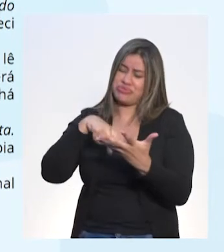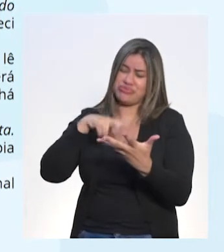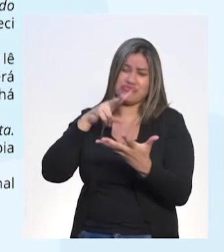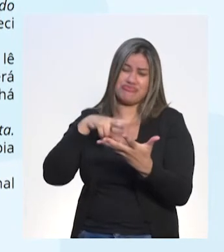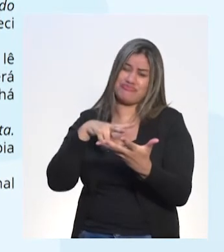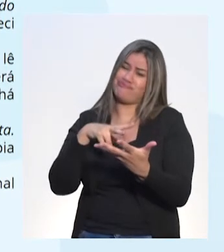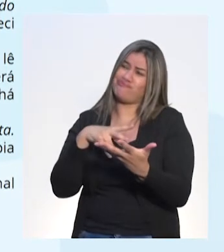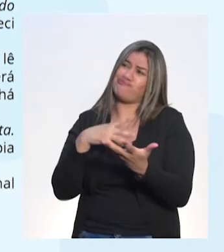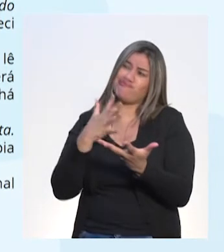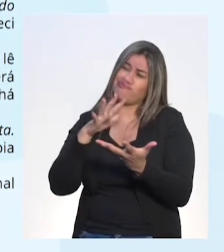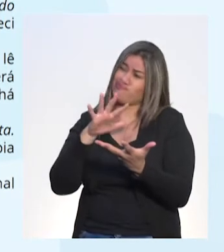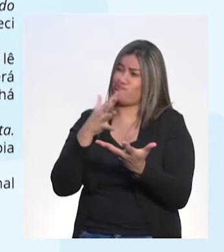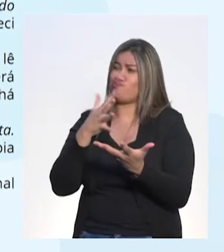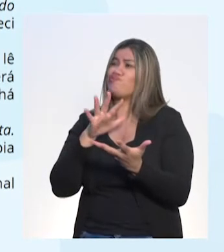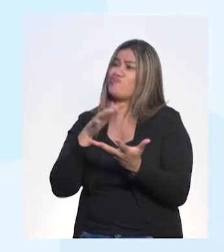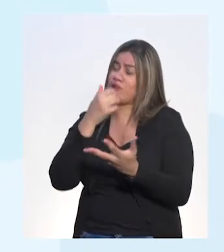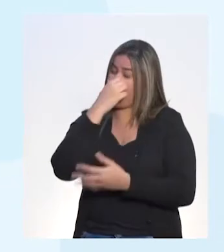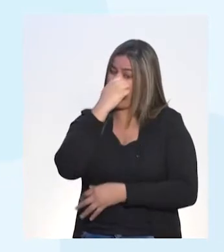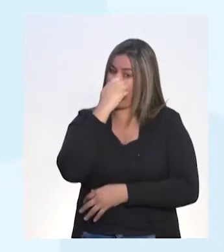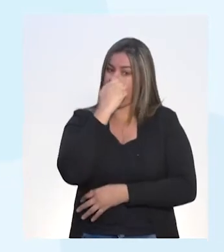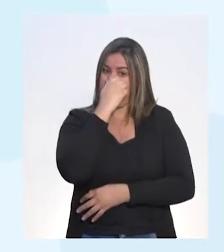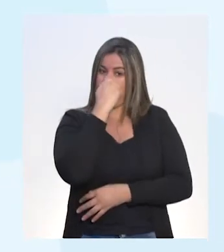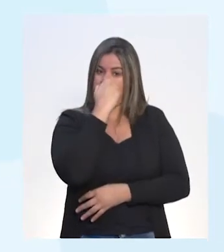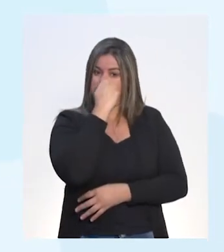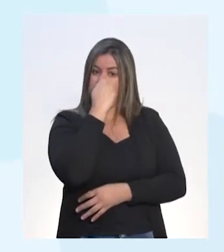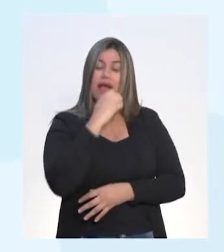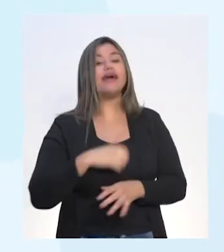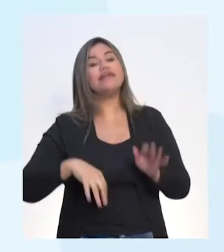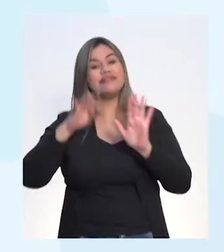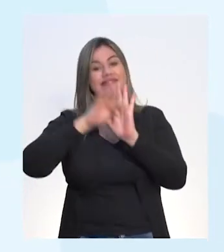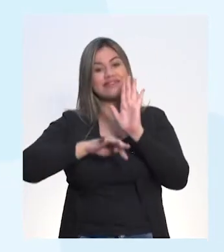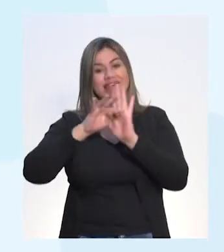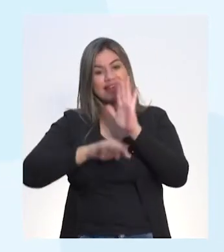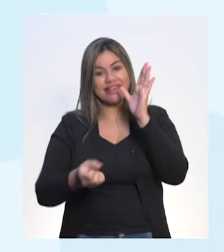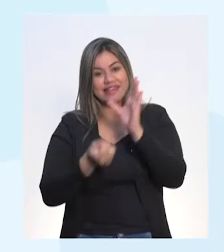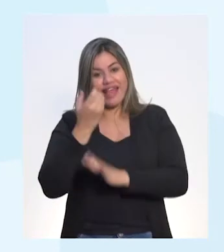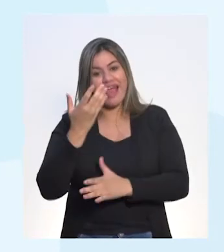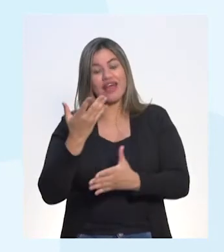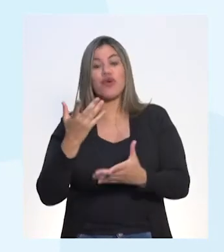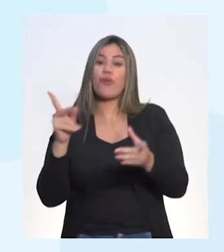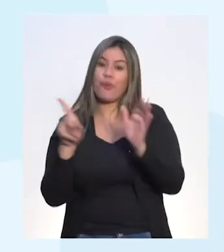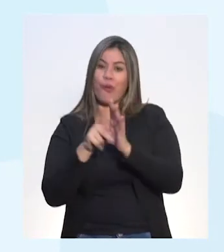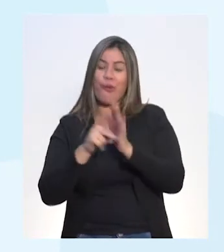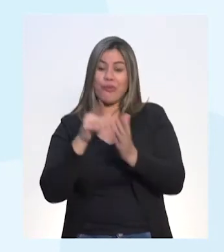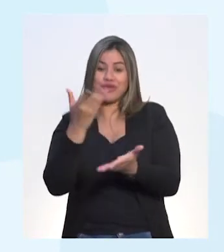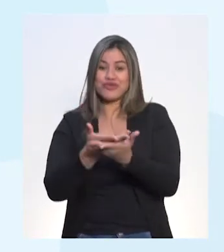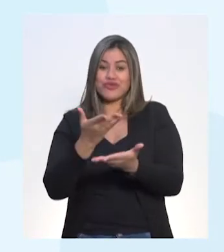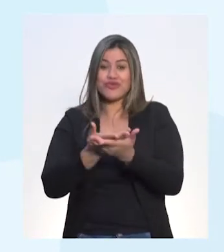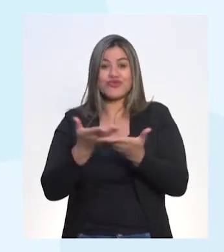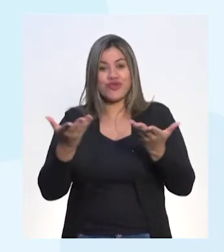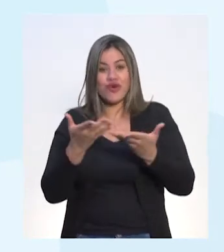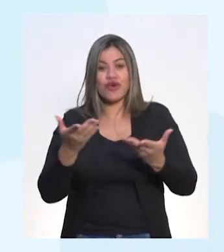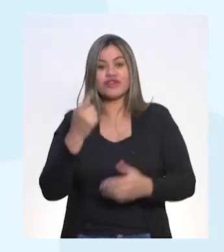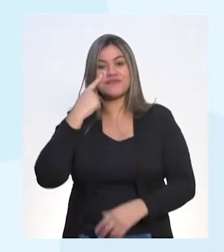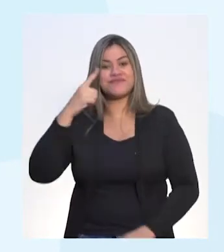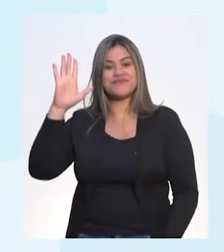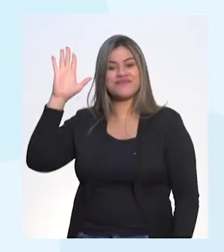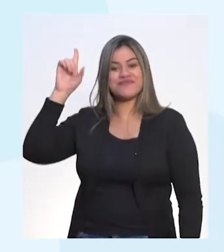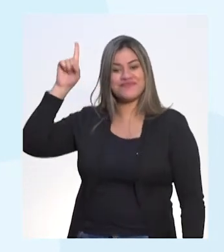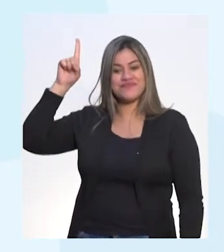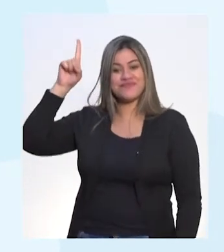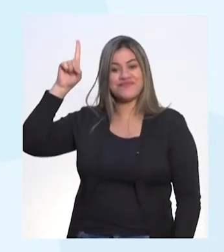letras. Esse texto foi criado especialmente para esta aula e a questão na tela para você respondam